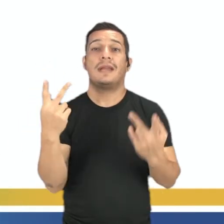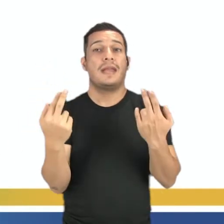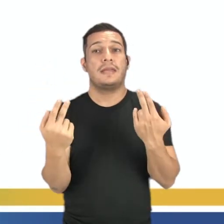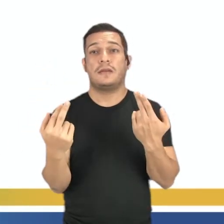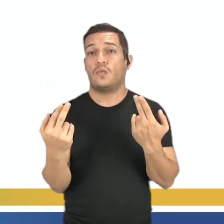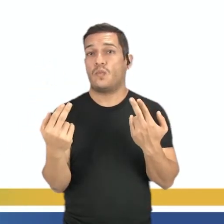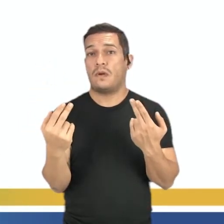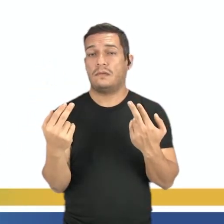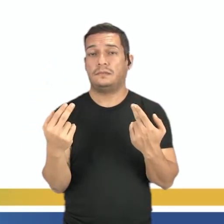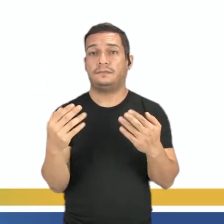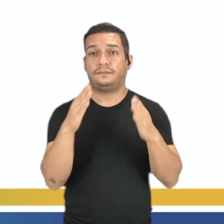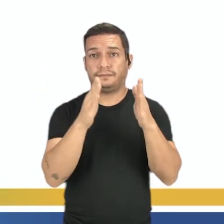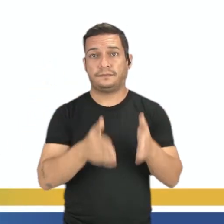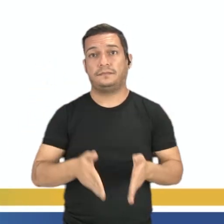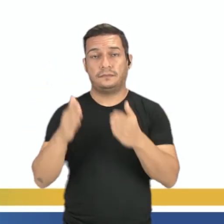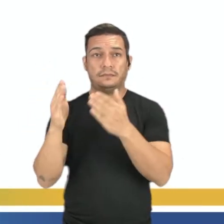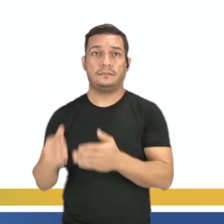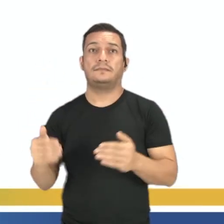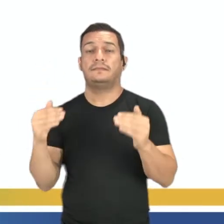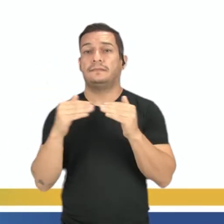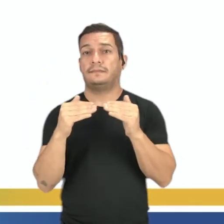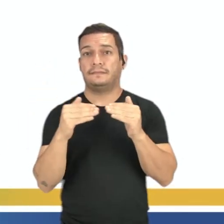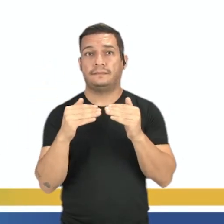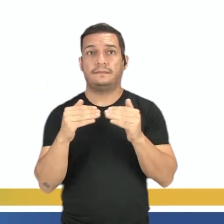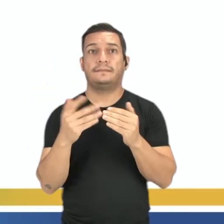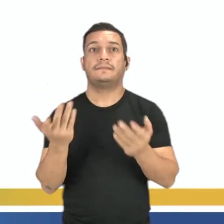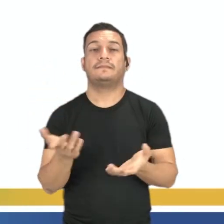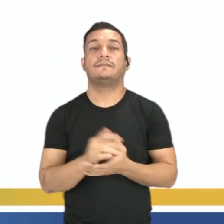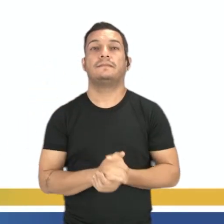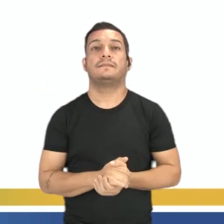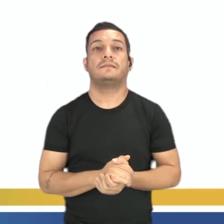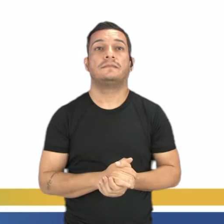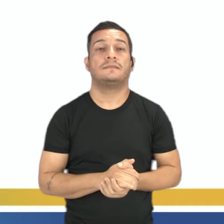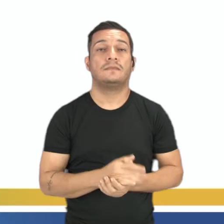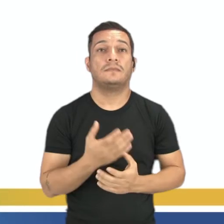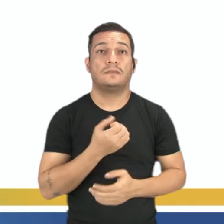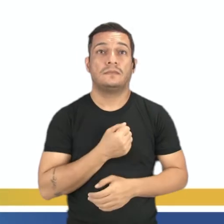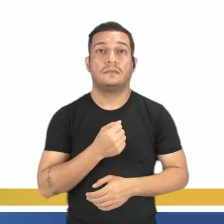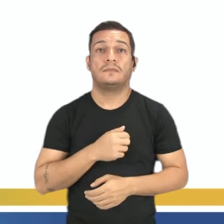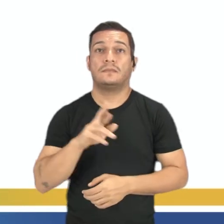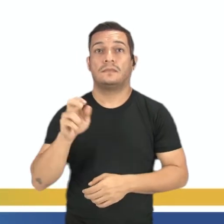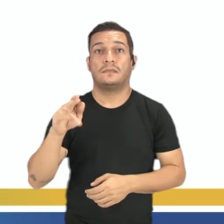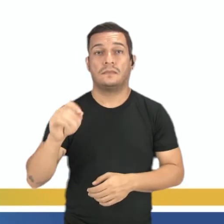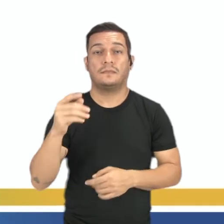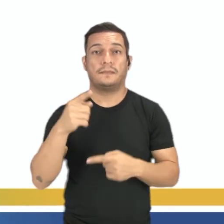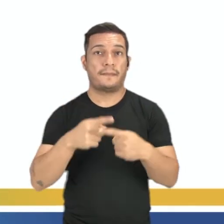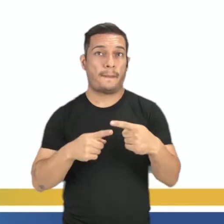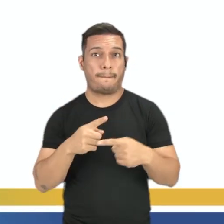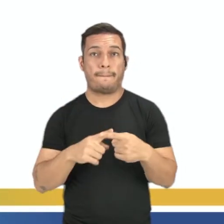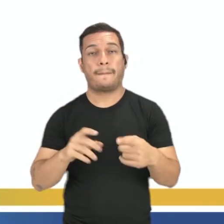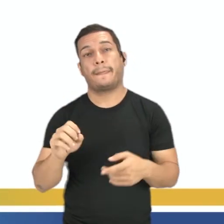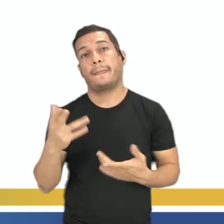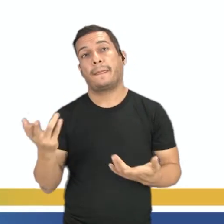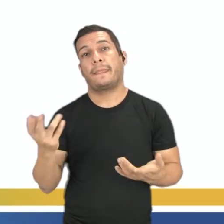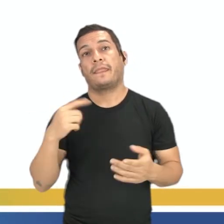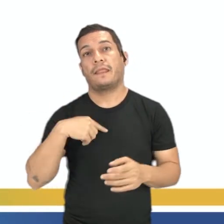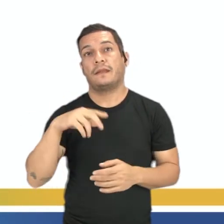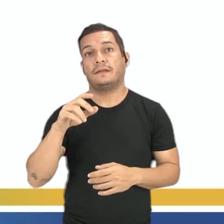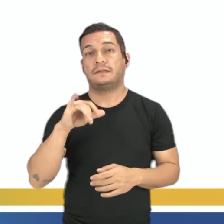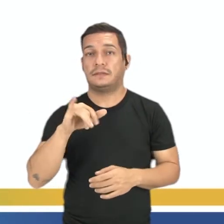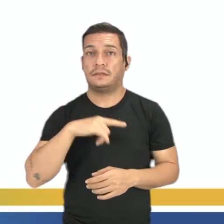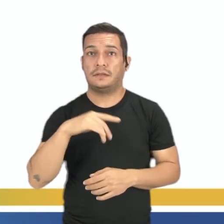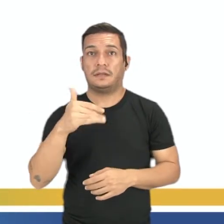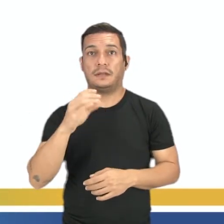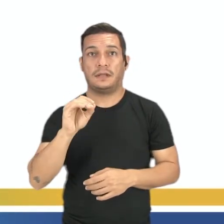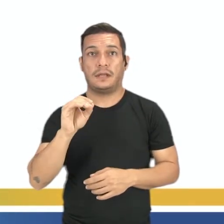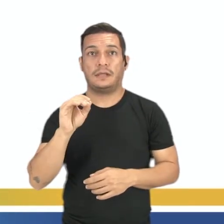de mesmas medidas, ou seja, são os lados iguais. O valor do raio será metade, ou seja, se eu tenho